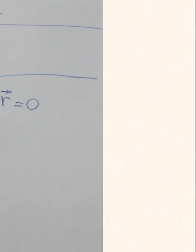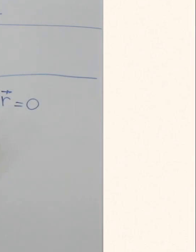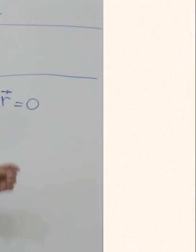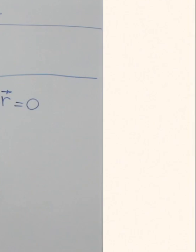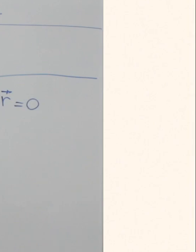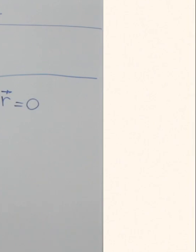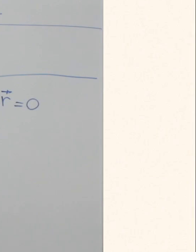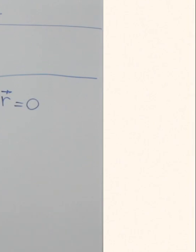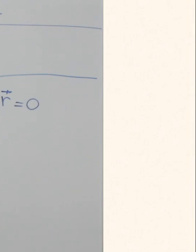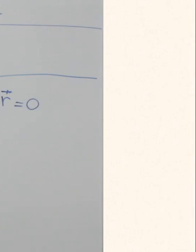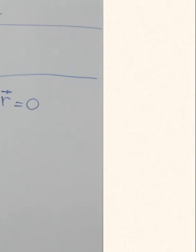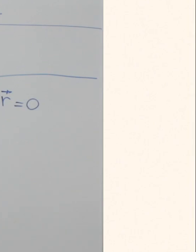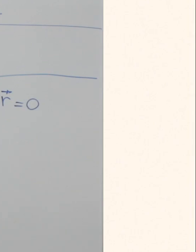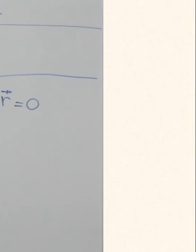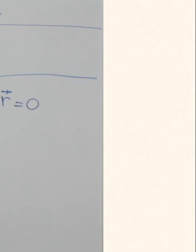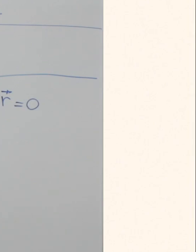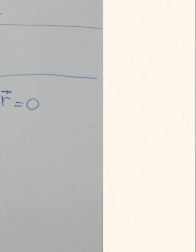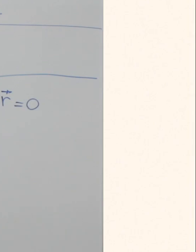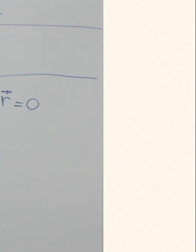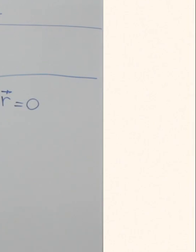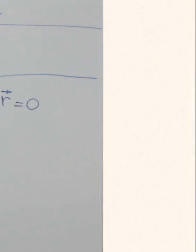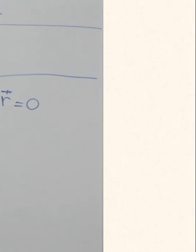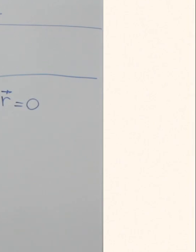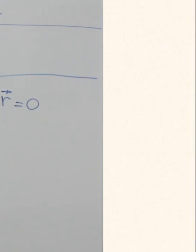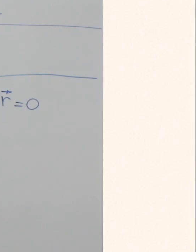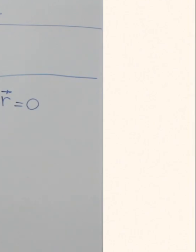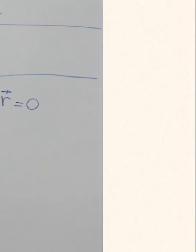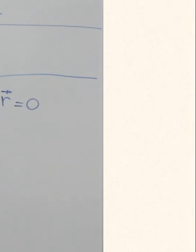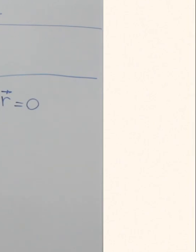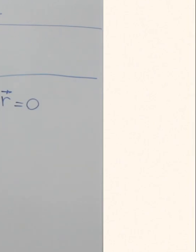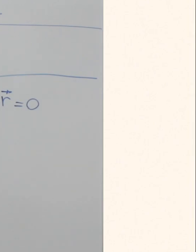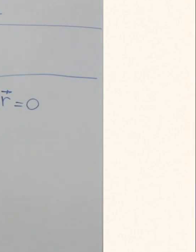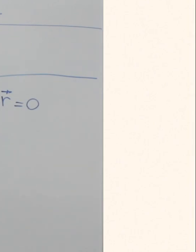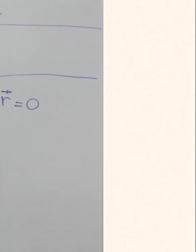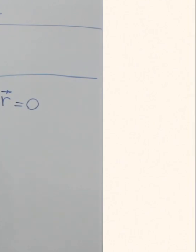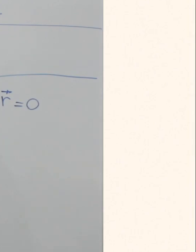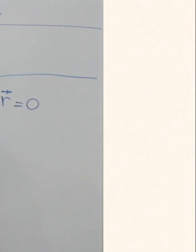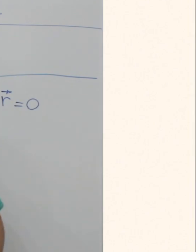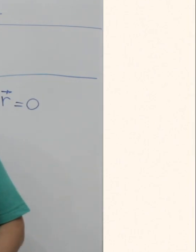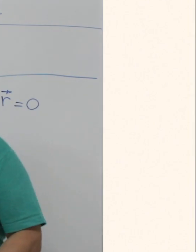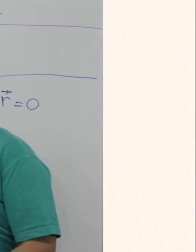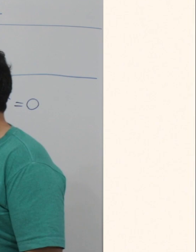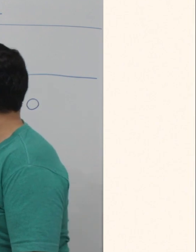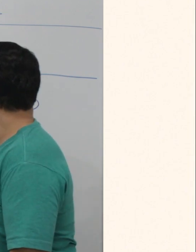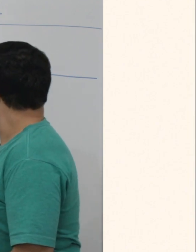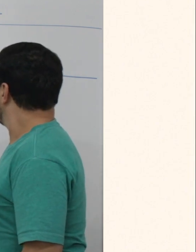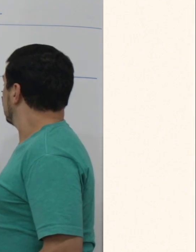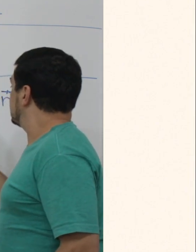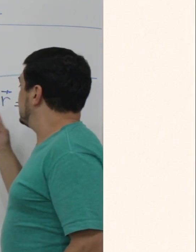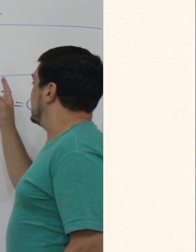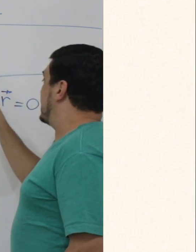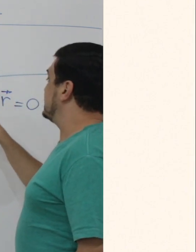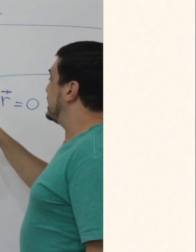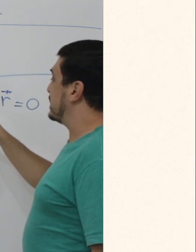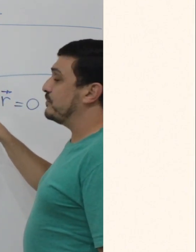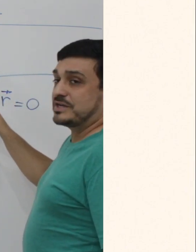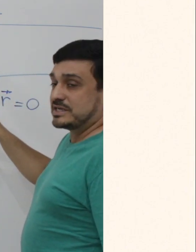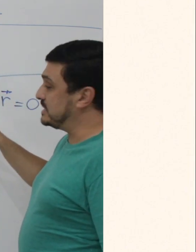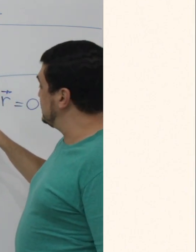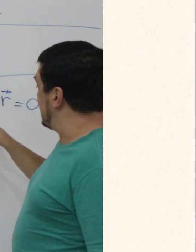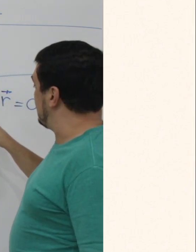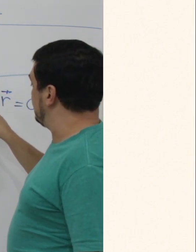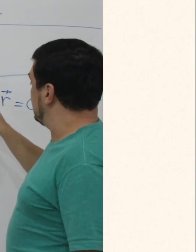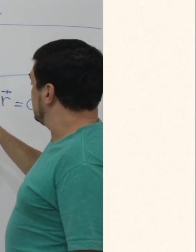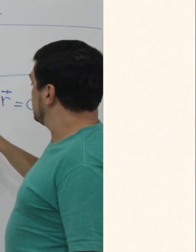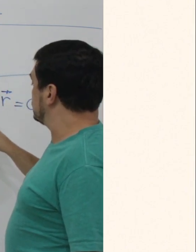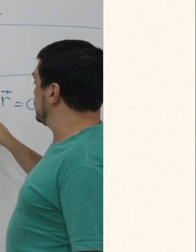uma força ou um campo de forças conservativo. Beleza? Ou seja, se a integral